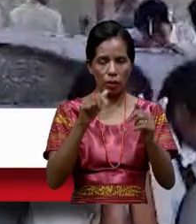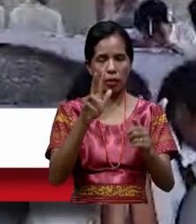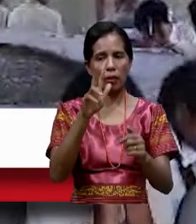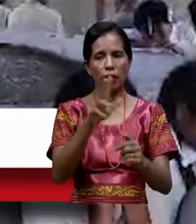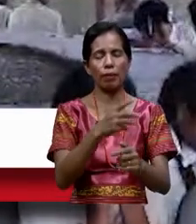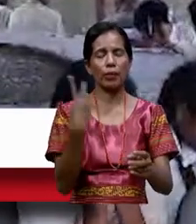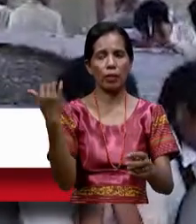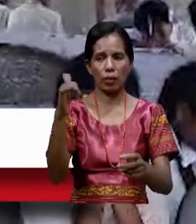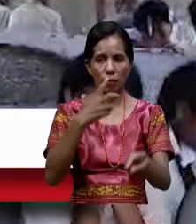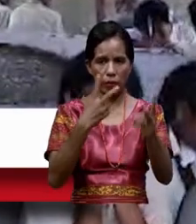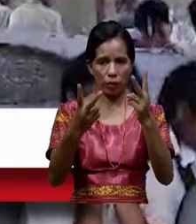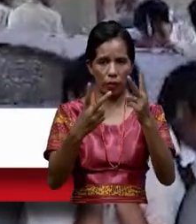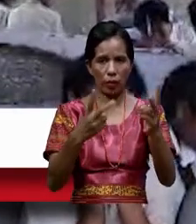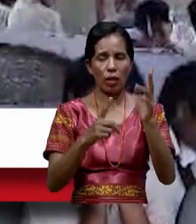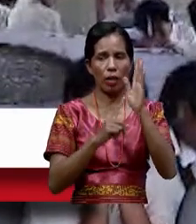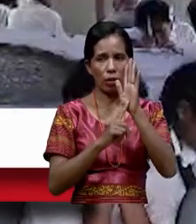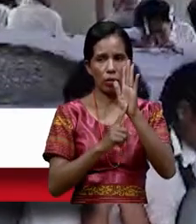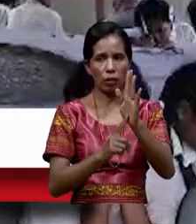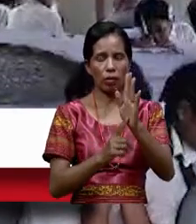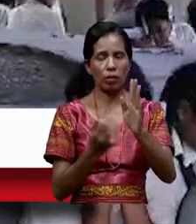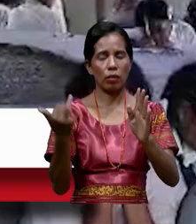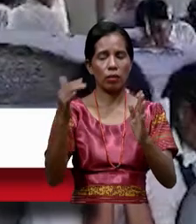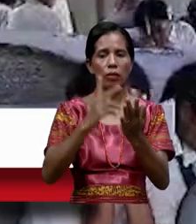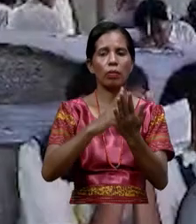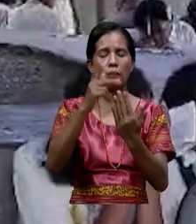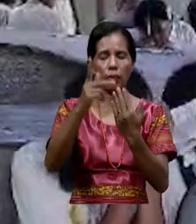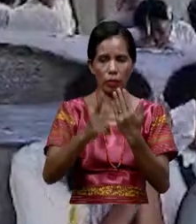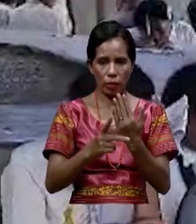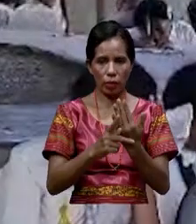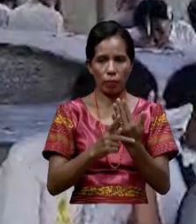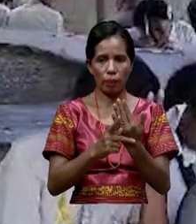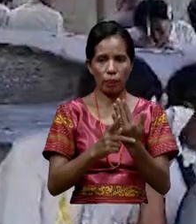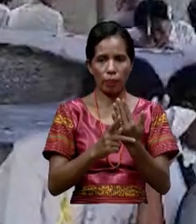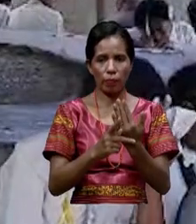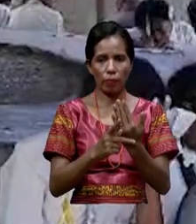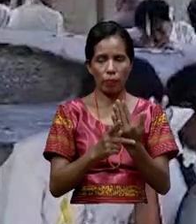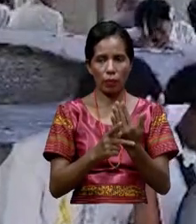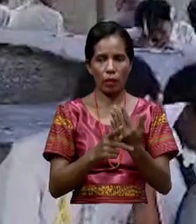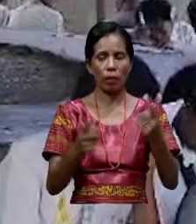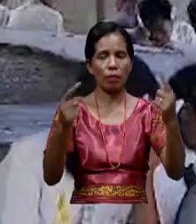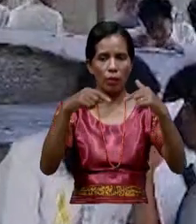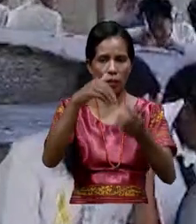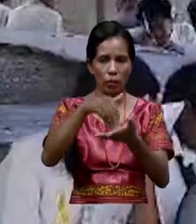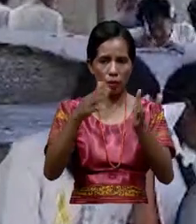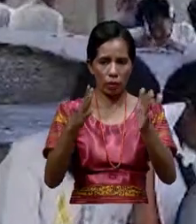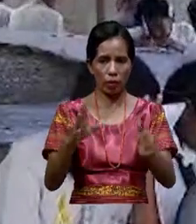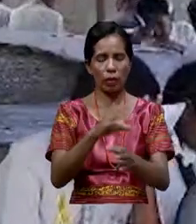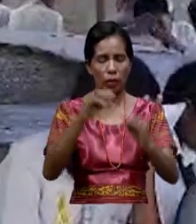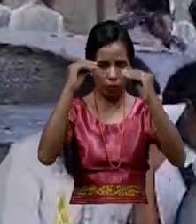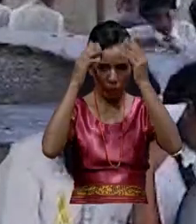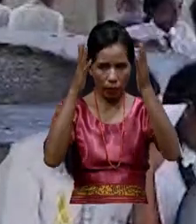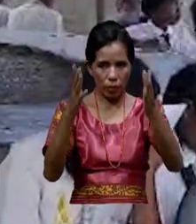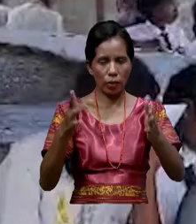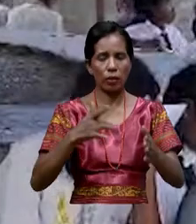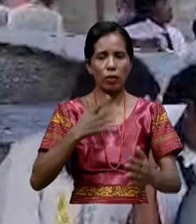irá mais visita a toda a sirenia programa, mais aluno Sira, não vai manor em Sira. E ganhei